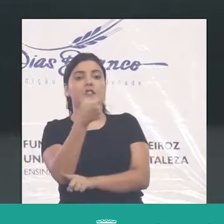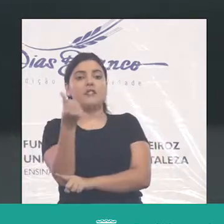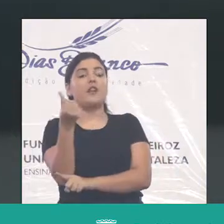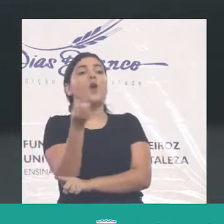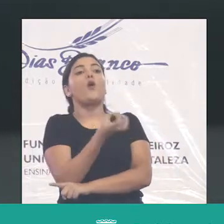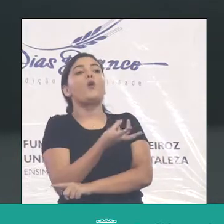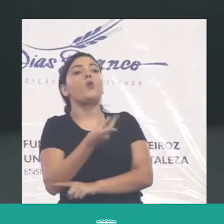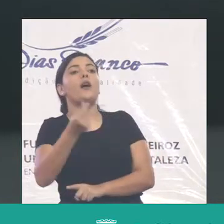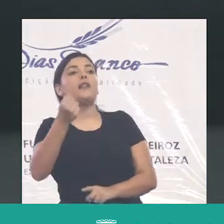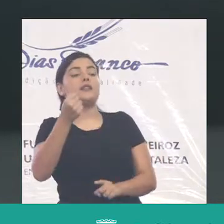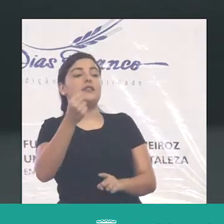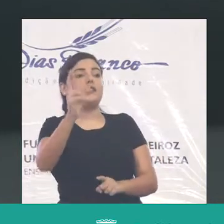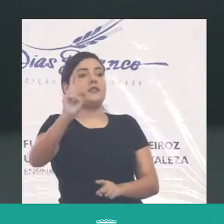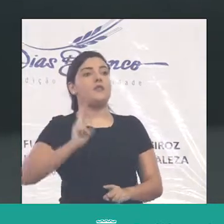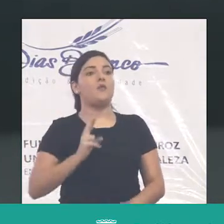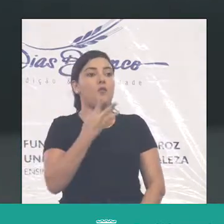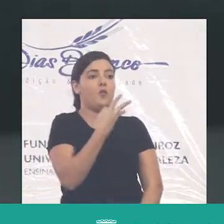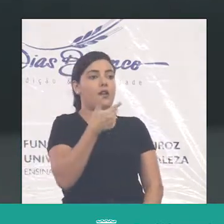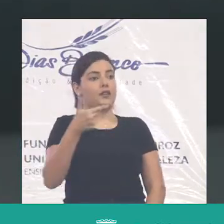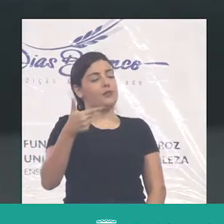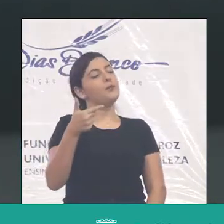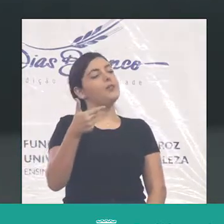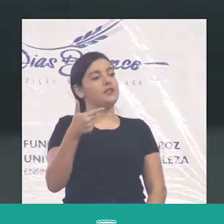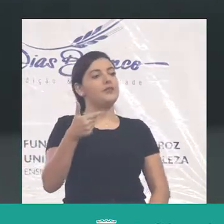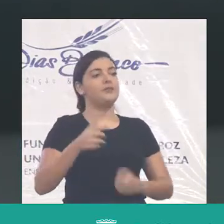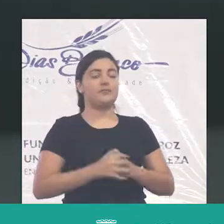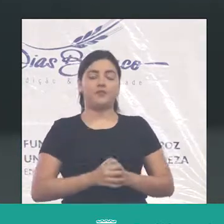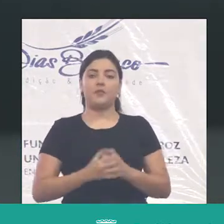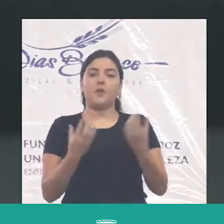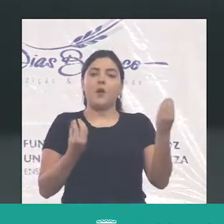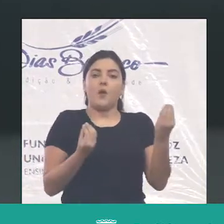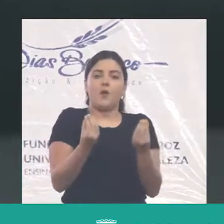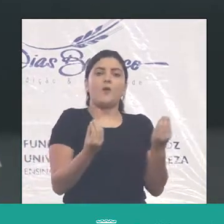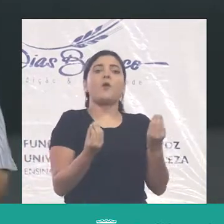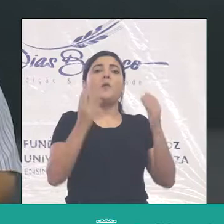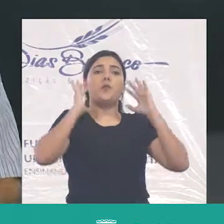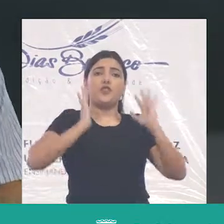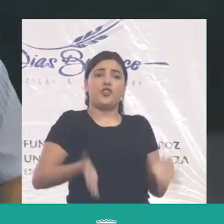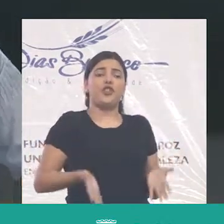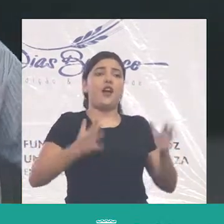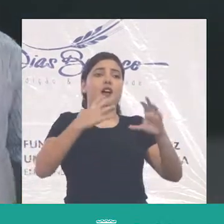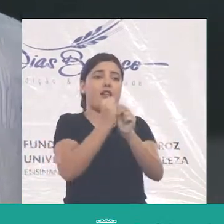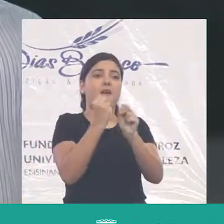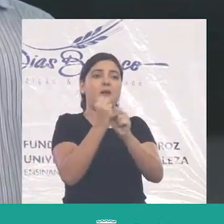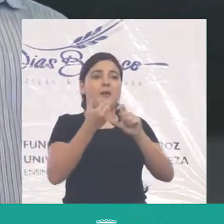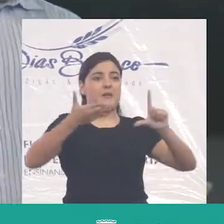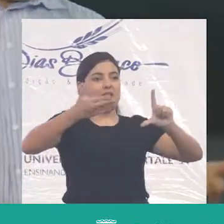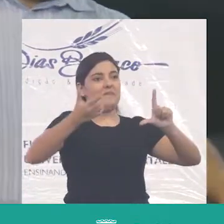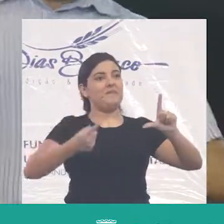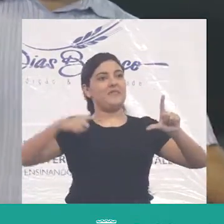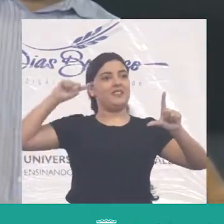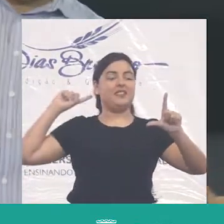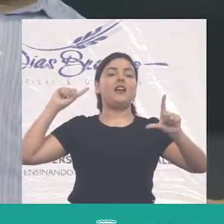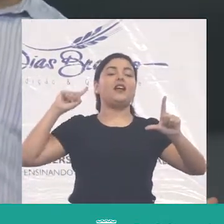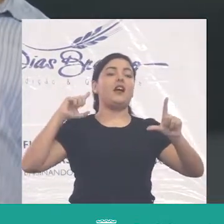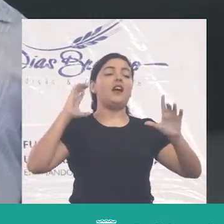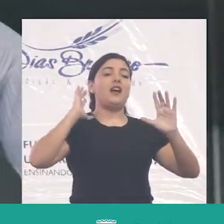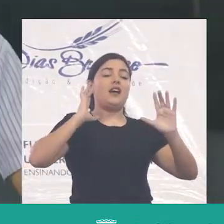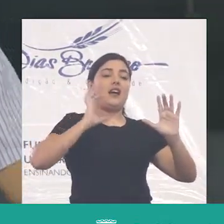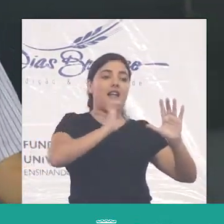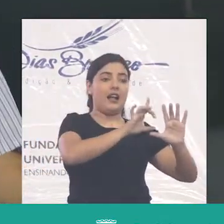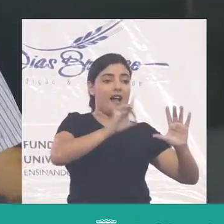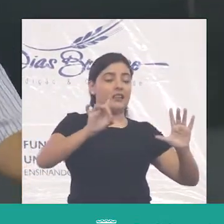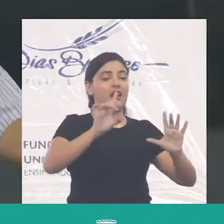total quantas? 42 faces. E como eu acabei de calcular no slide anterior, cada face